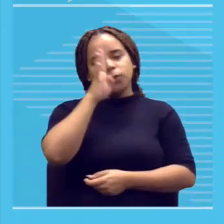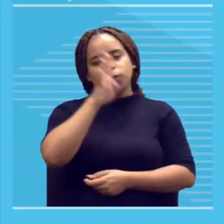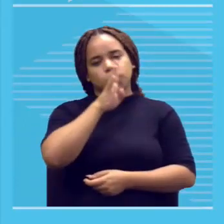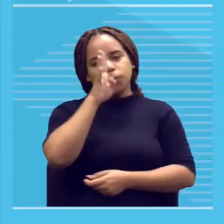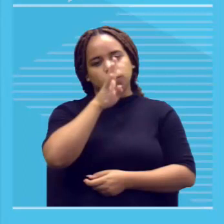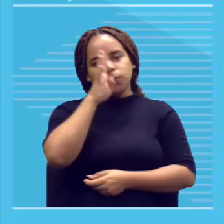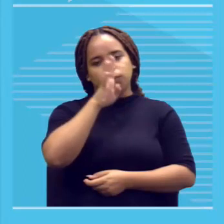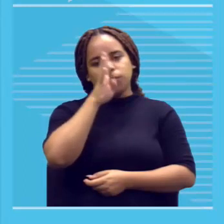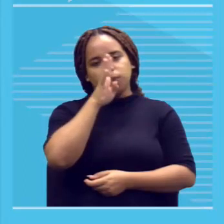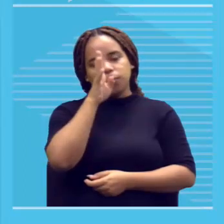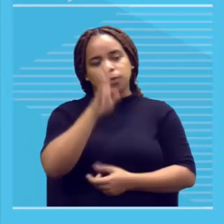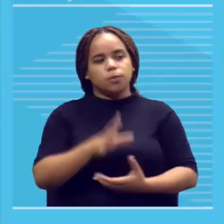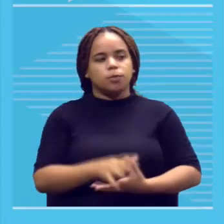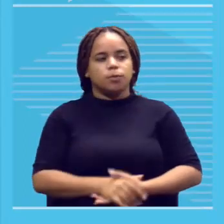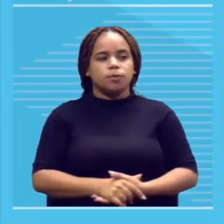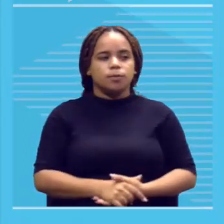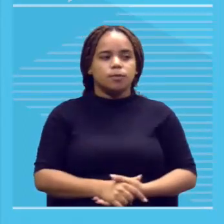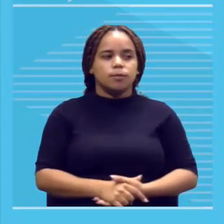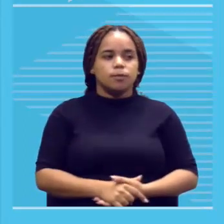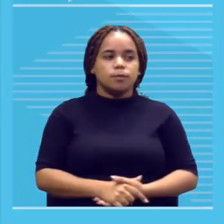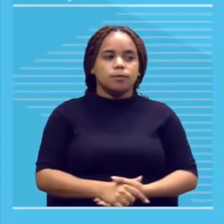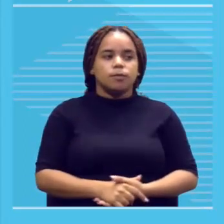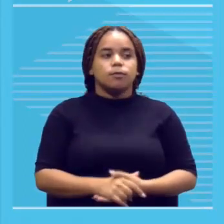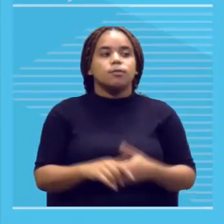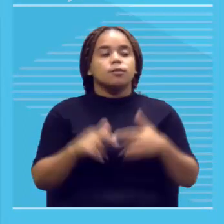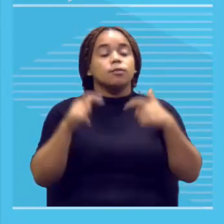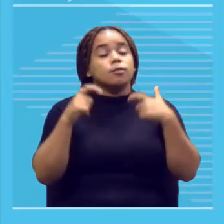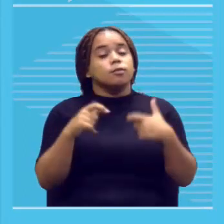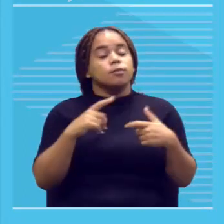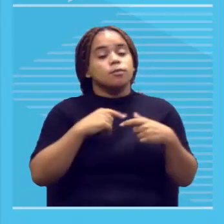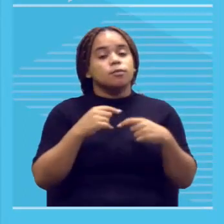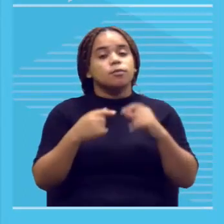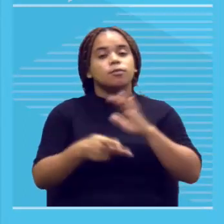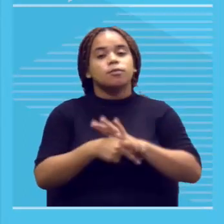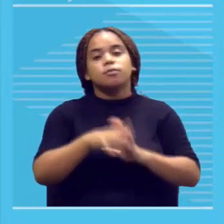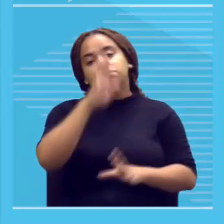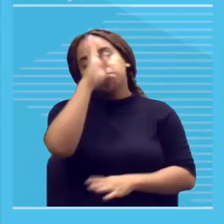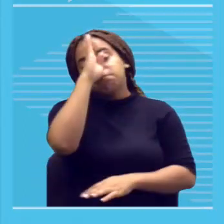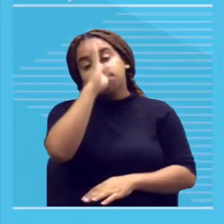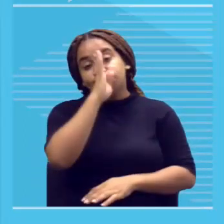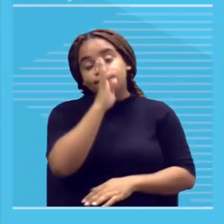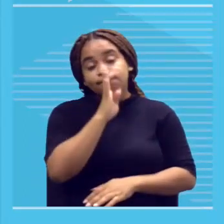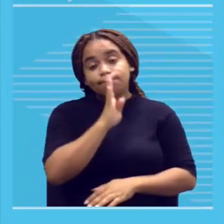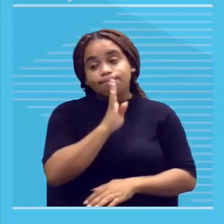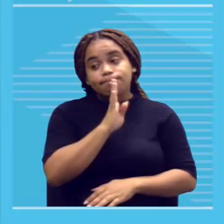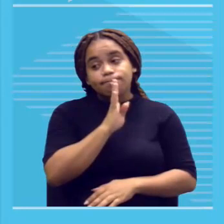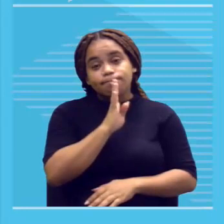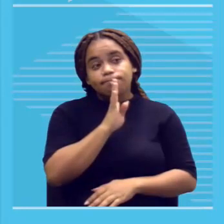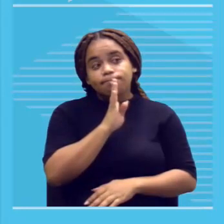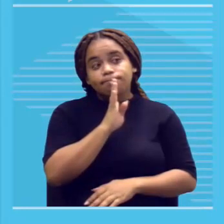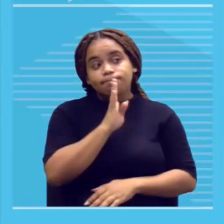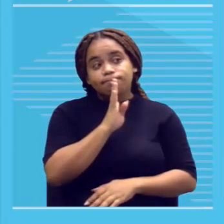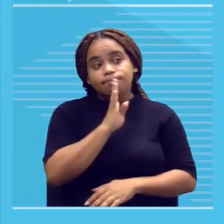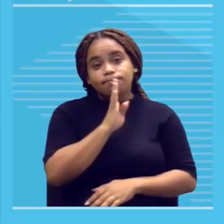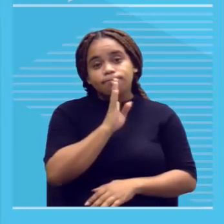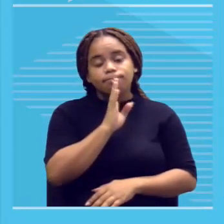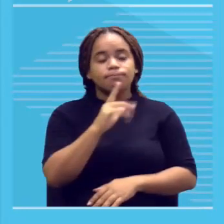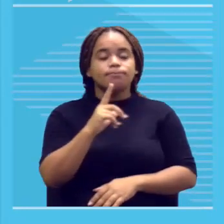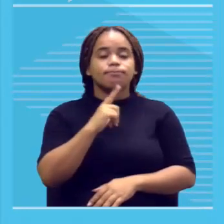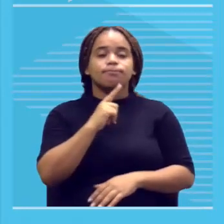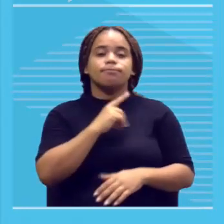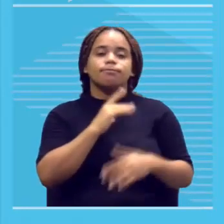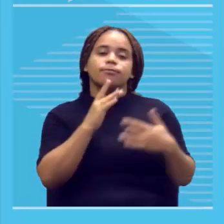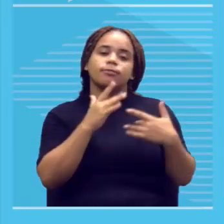é um absurdo onde está a gratuidade Onde está o coração